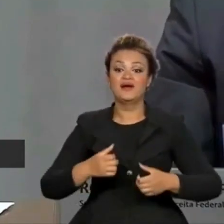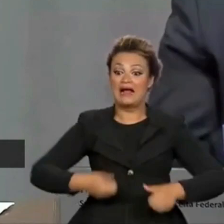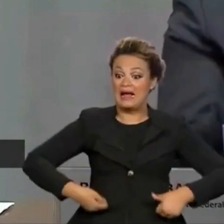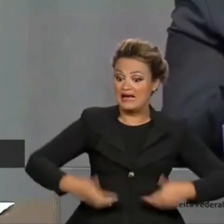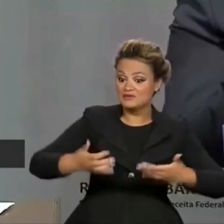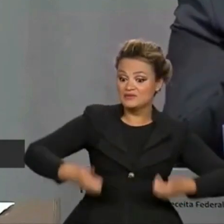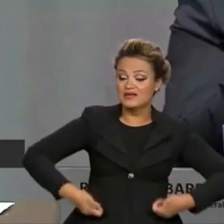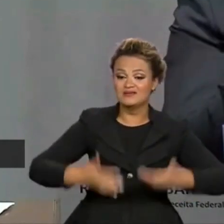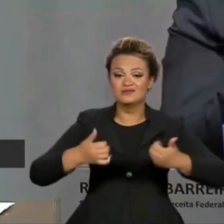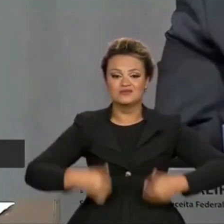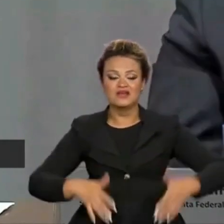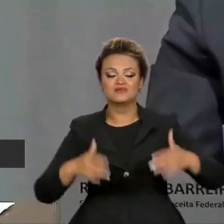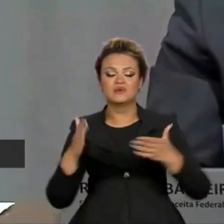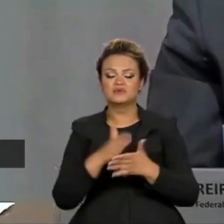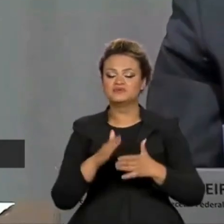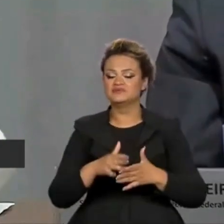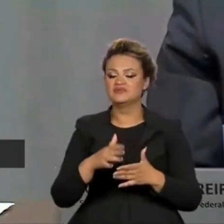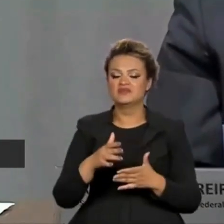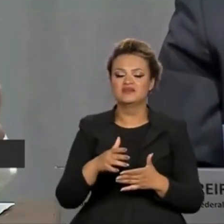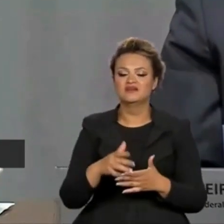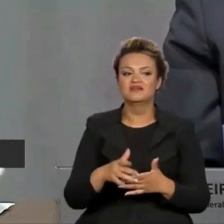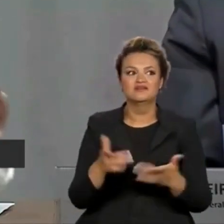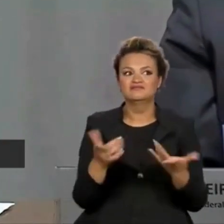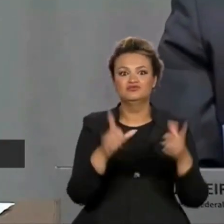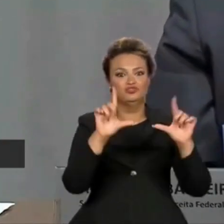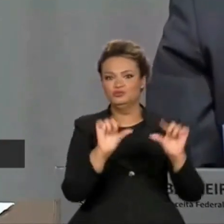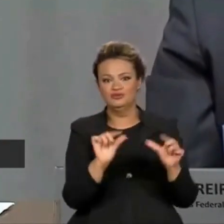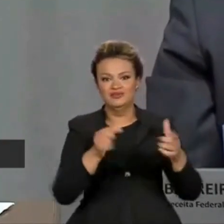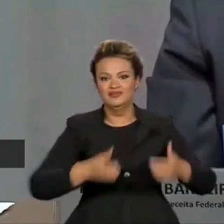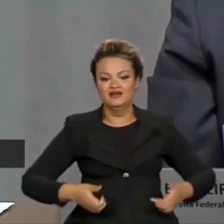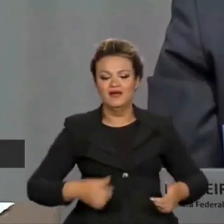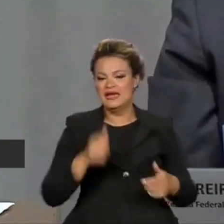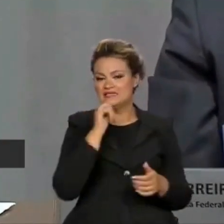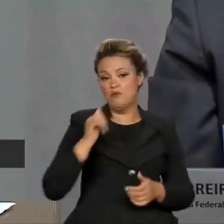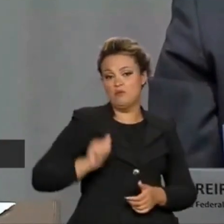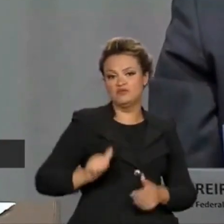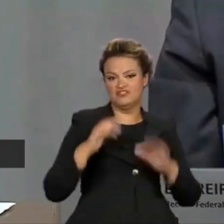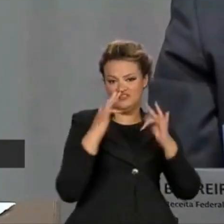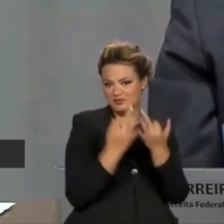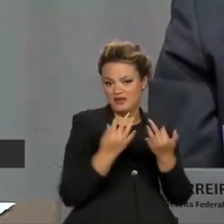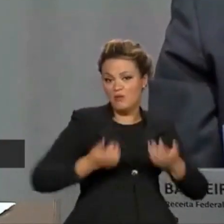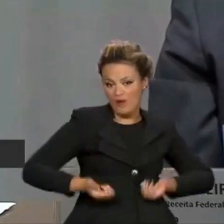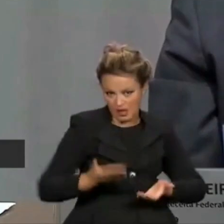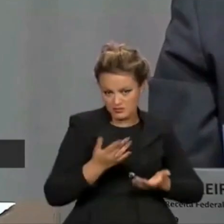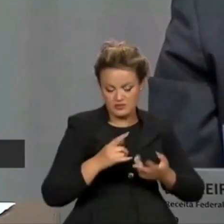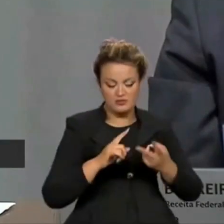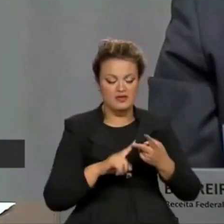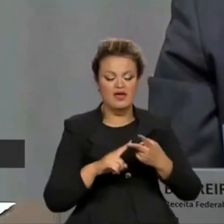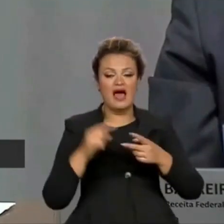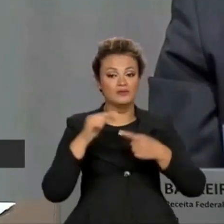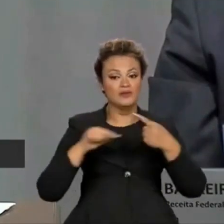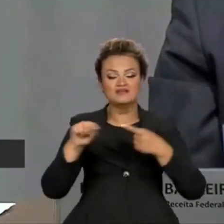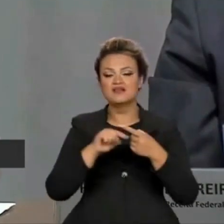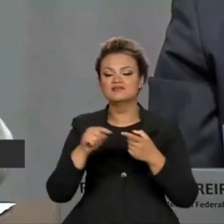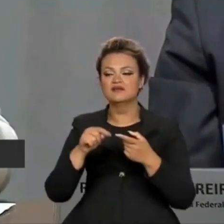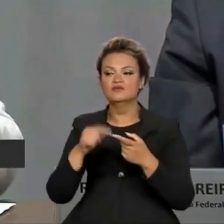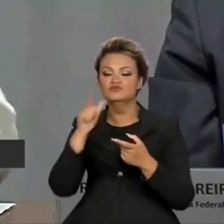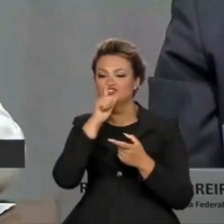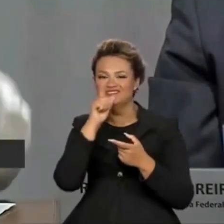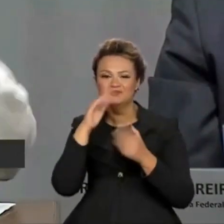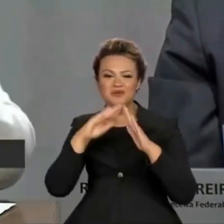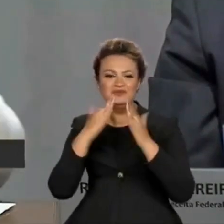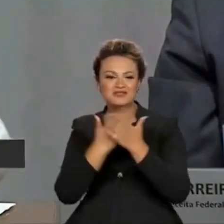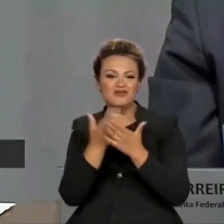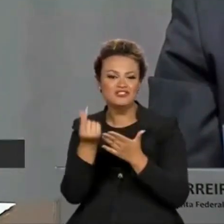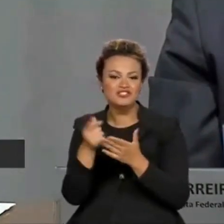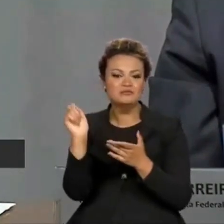agora passaram a ser permanentes, ninguém vai diminuir o valor do Bolsa Família, ninguém vai tirar a atualização da merenda escolar, ninguém